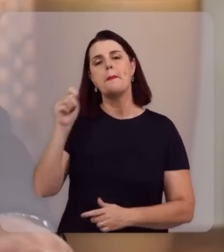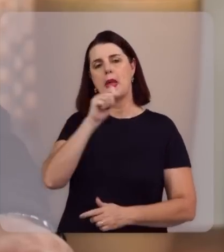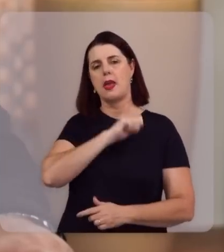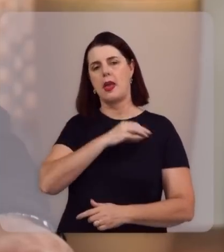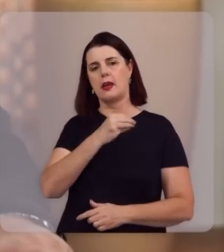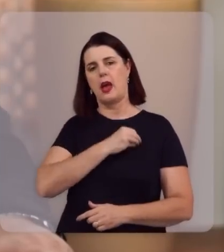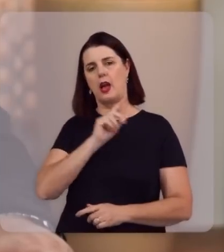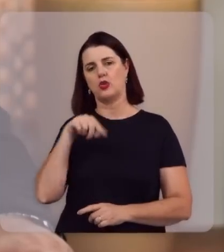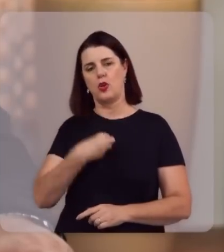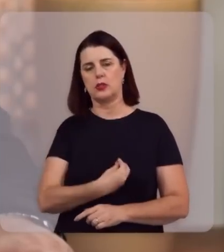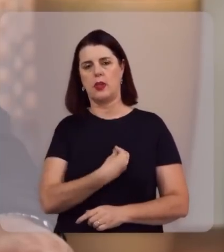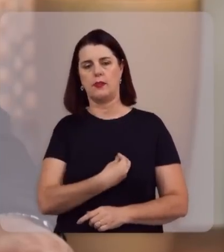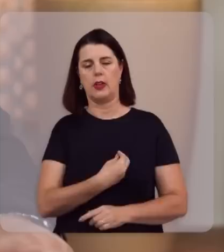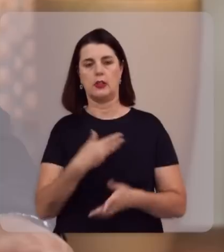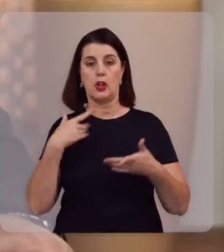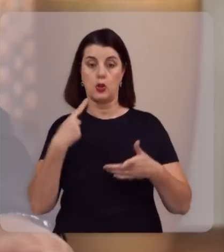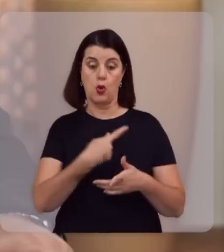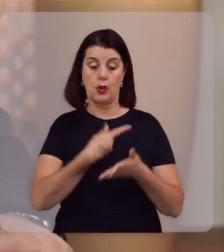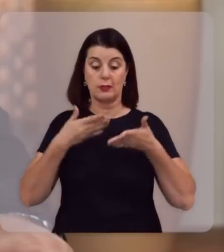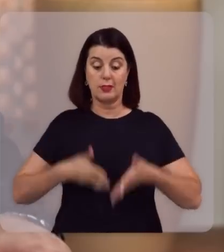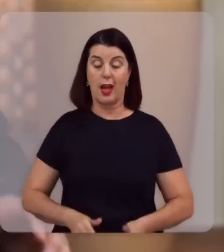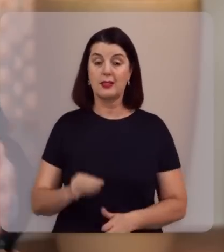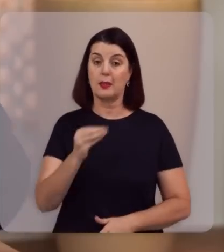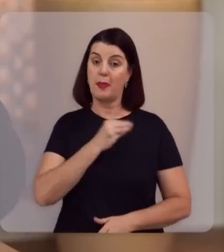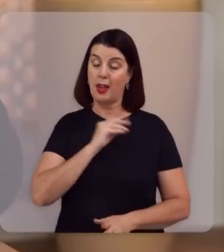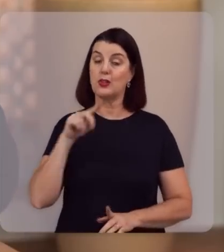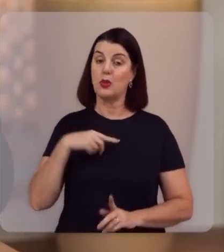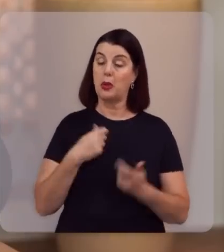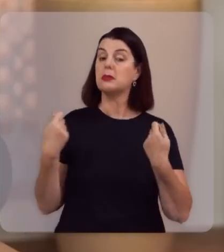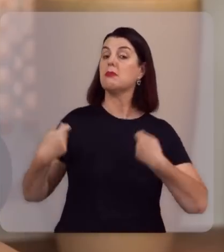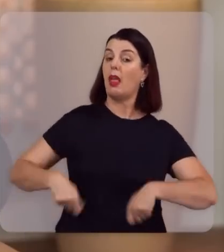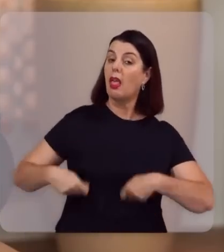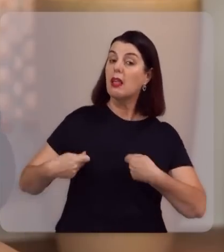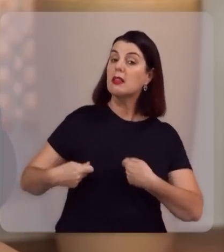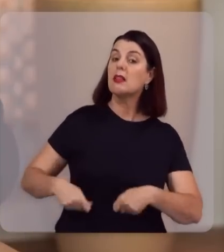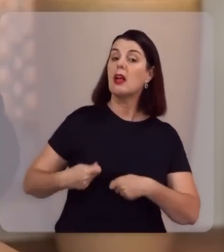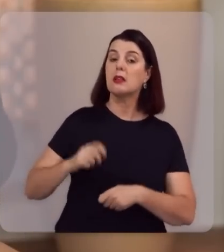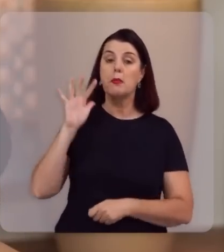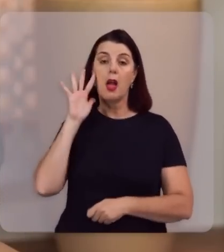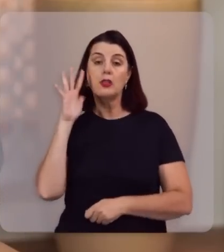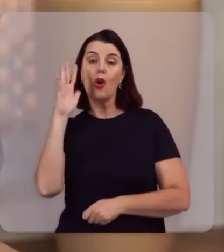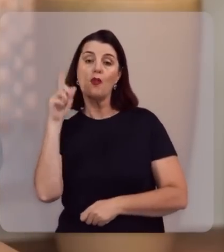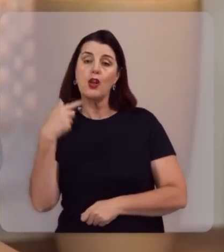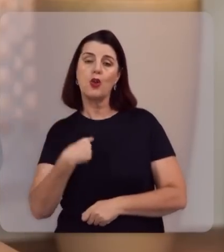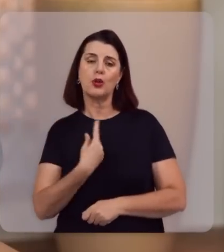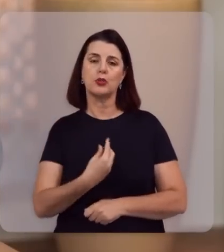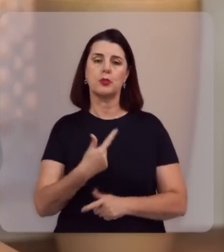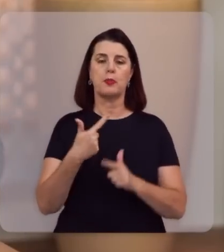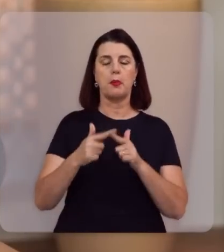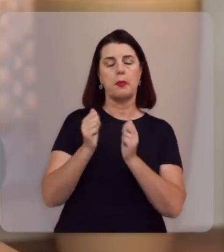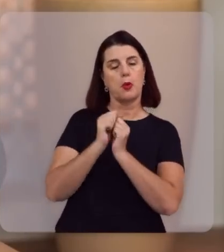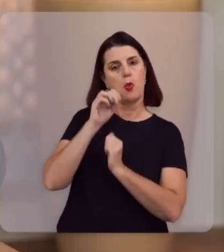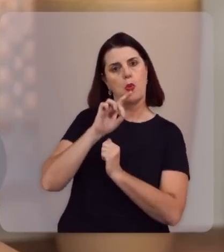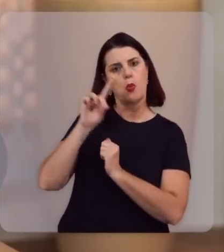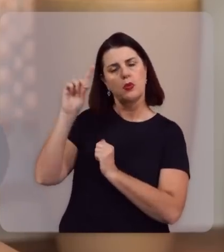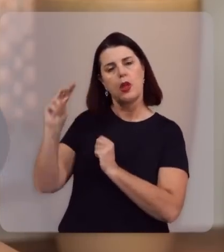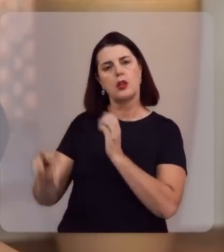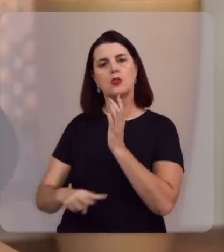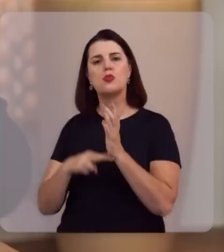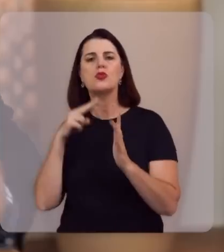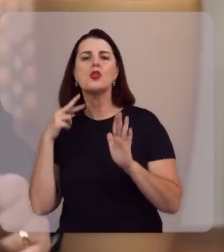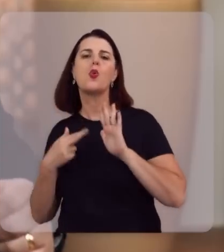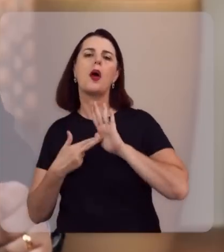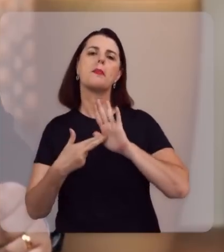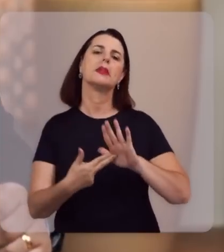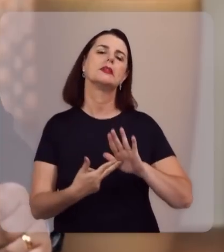vida. E todos nós nascemos pecadores. Então nós precisávamos, para resolver o nosso problema com Deus, de um